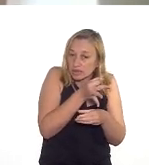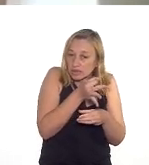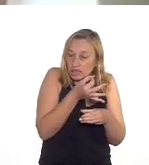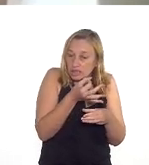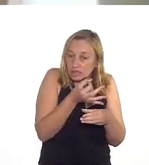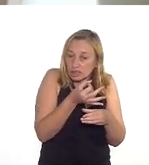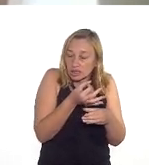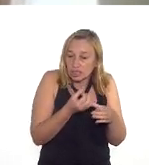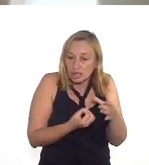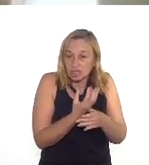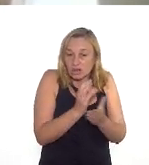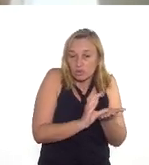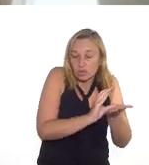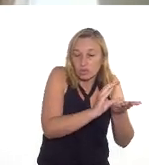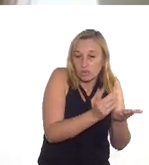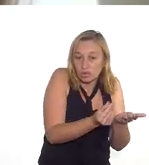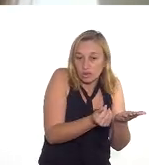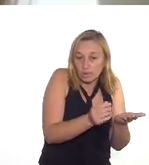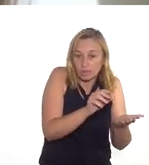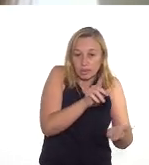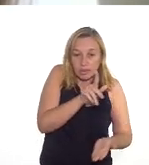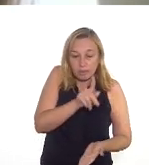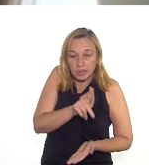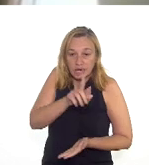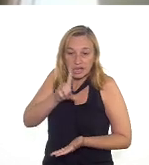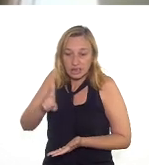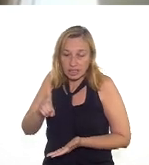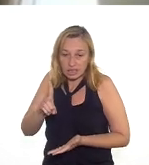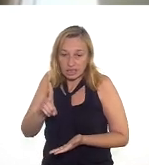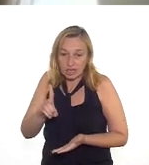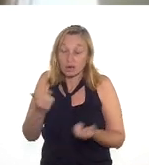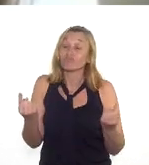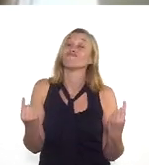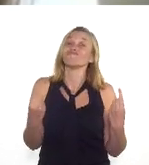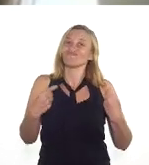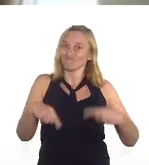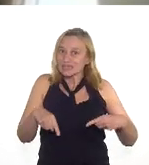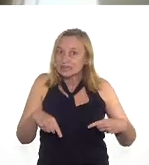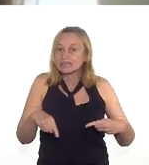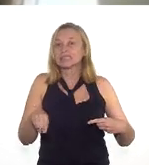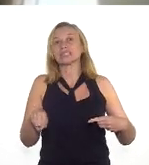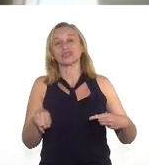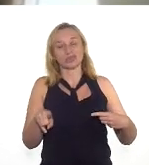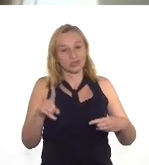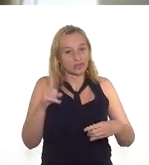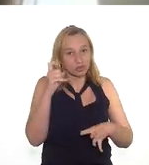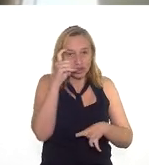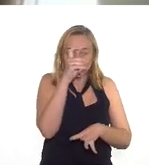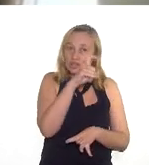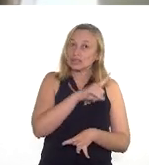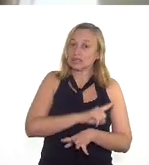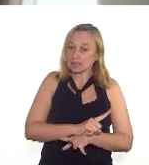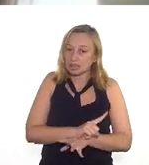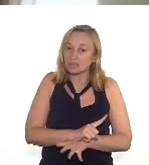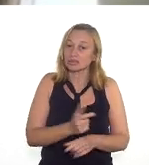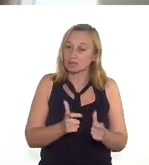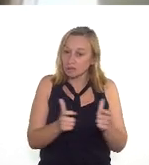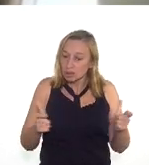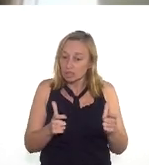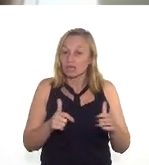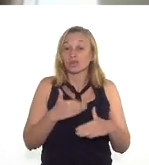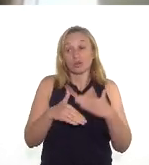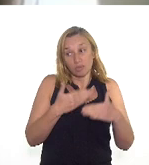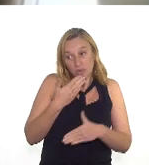com verbas de P&D se configurava num desafio bastante grande e em processos, como eu